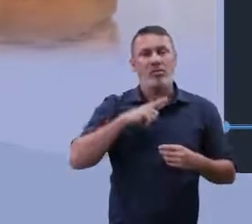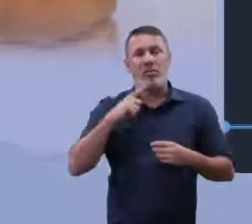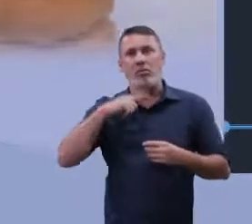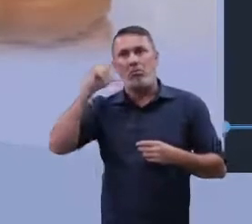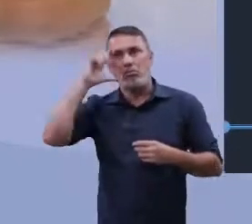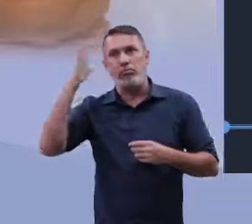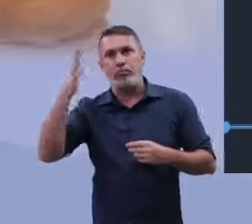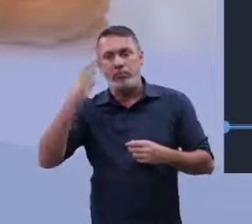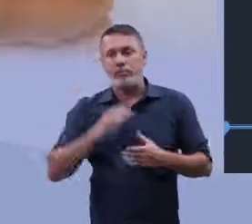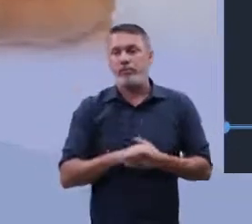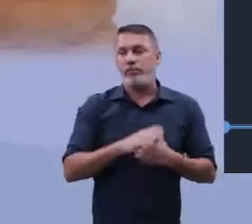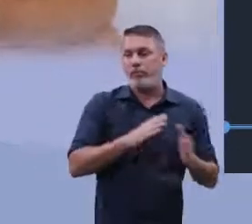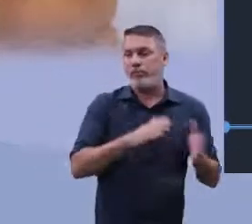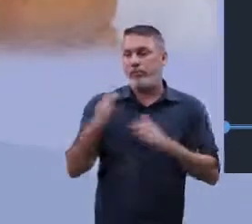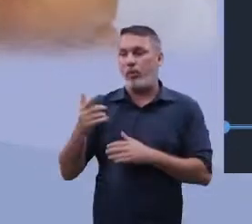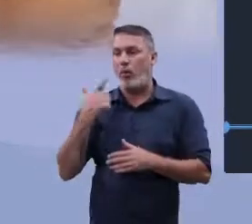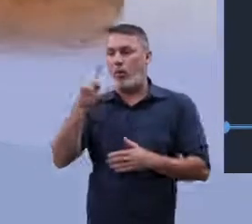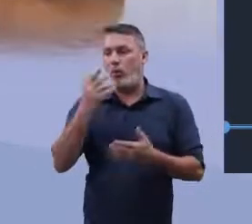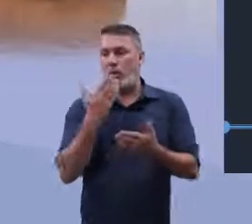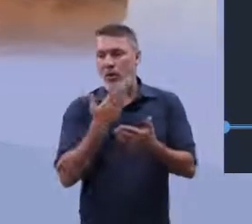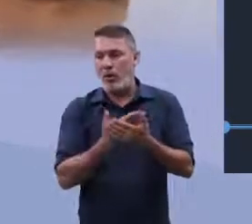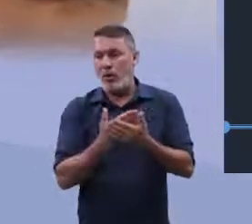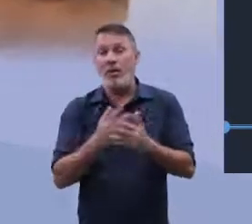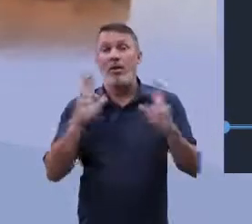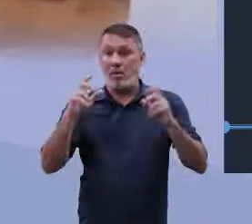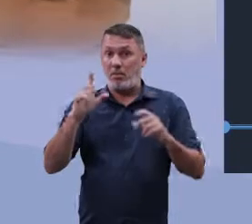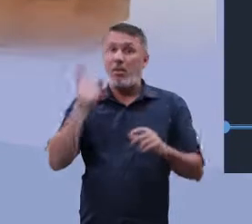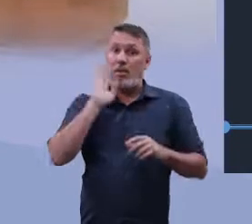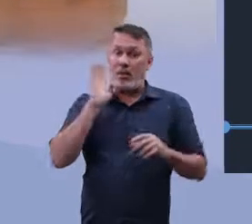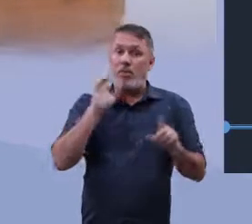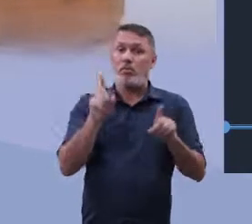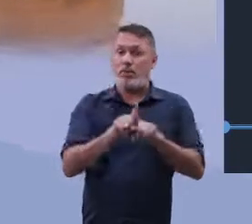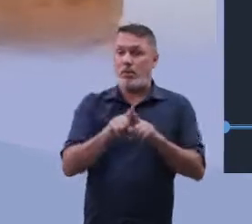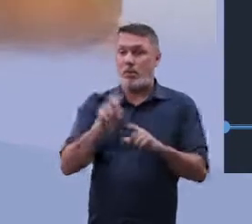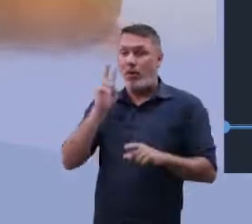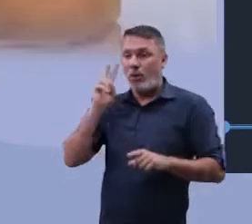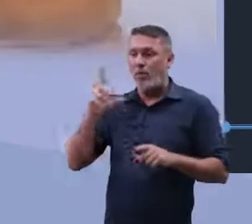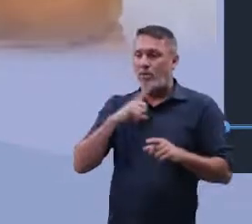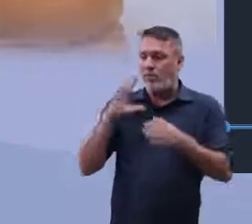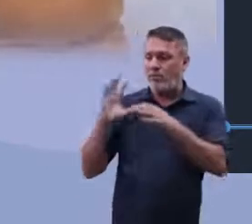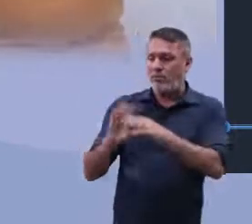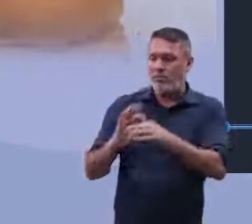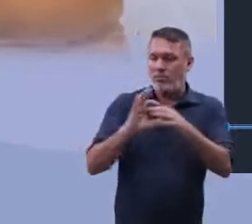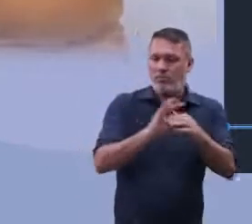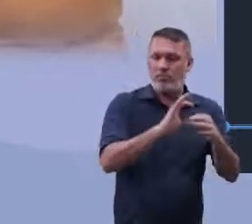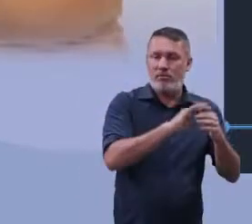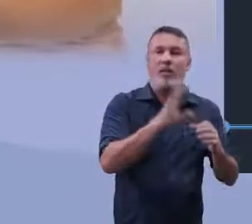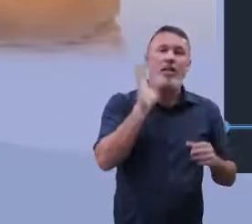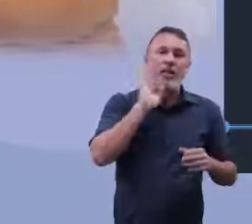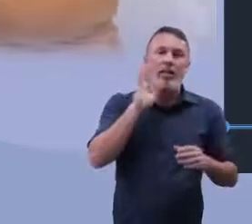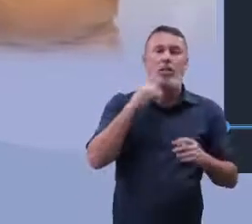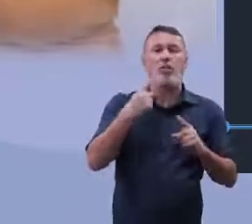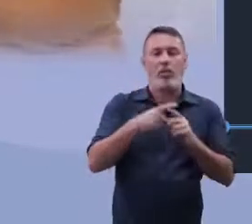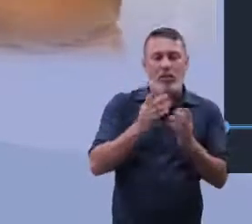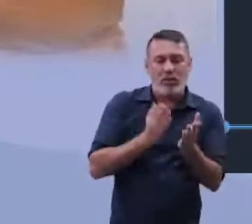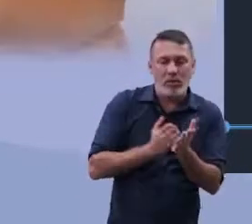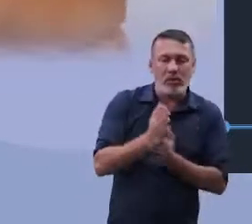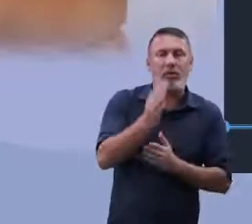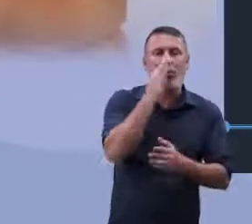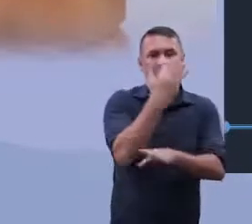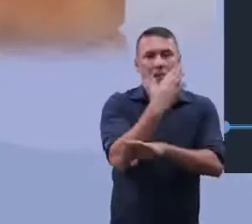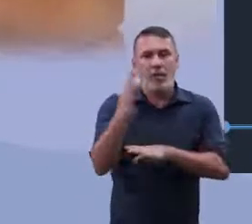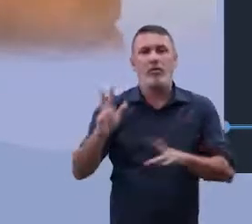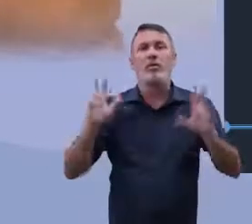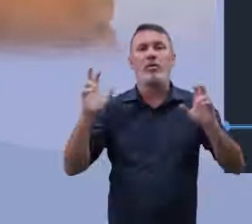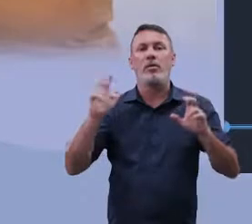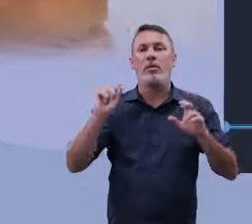pessoas que possuem um certo transtorno. Na próxima aula, um teminha muito bacana também, perceba que os temas estão se encaixando, até porque é o